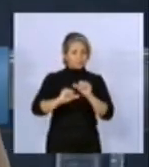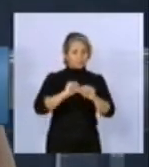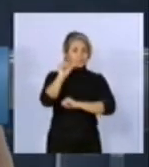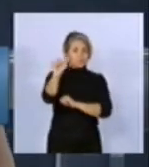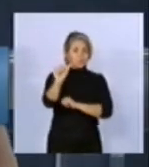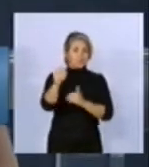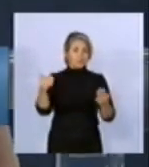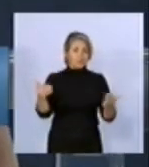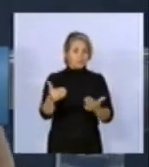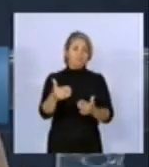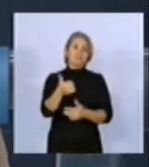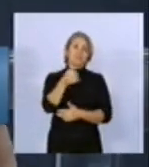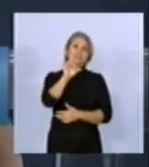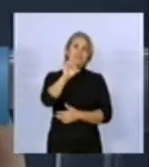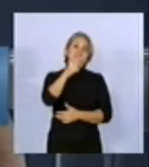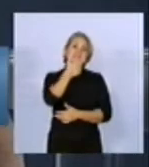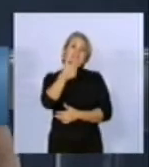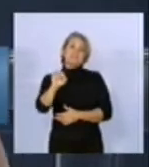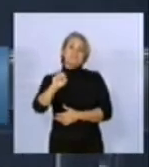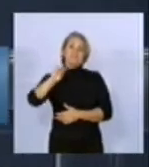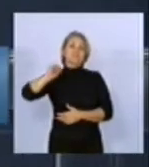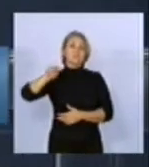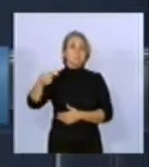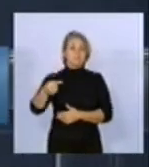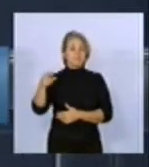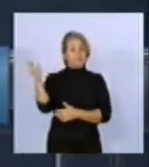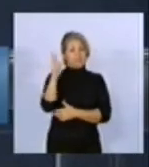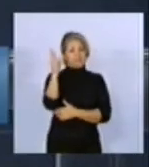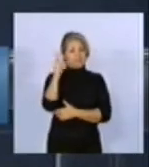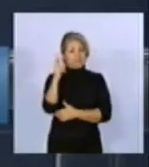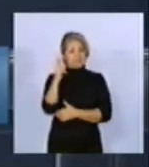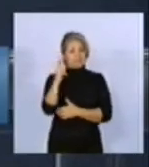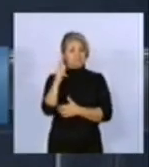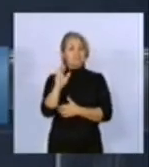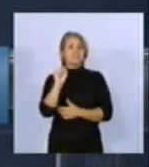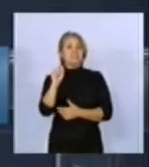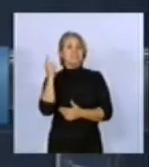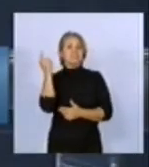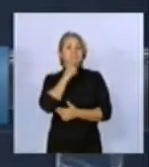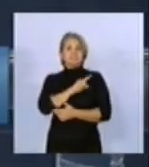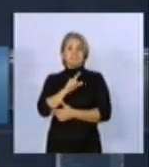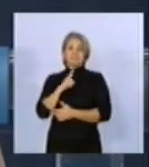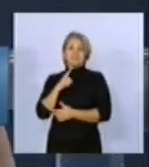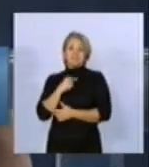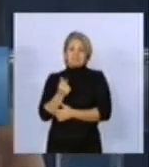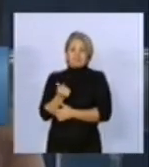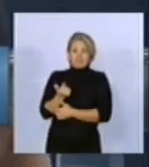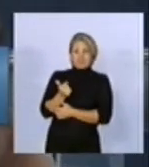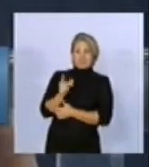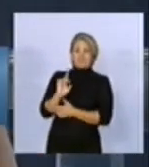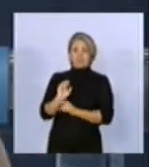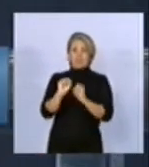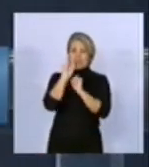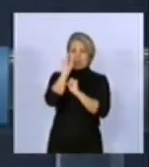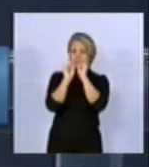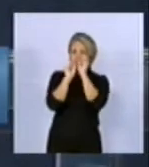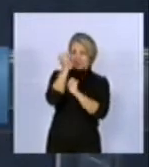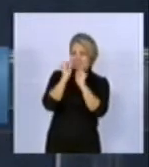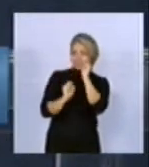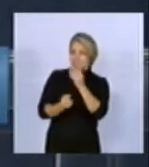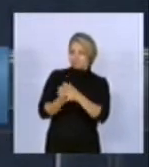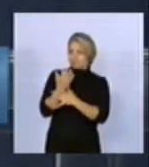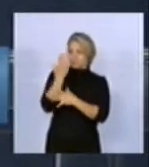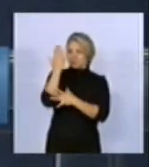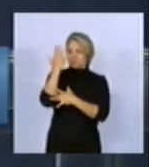920 mil reais os tratores se mantiveram na média Então quem tá ganhando muito dinheiro com isso são essas duas grandes